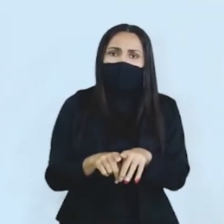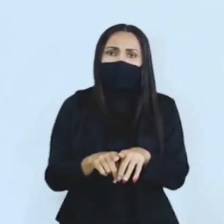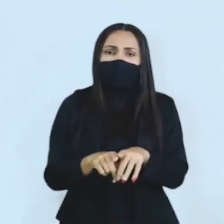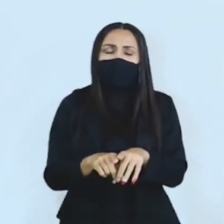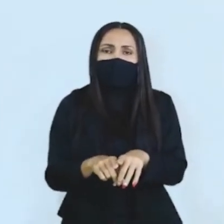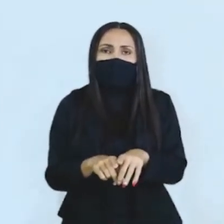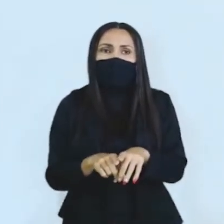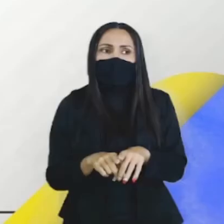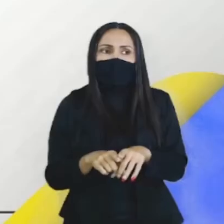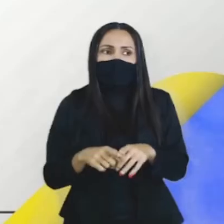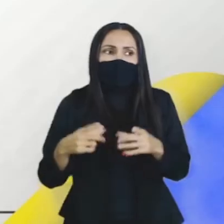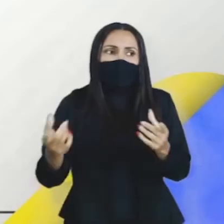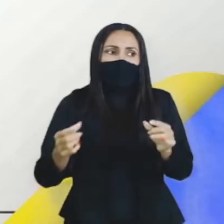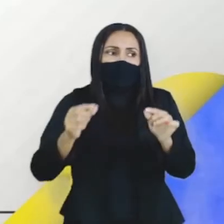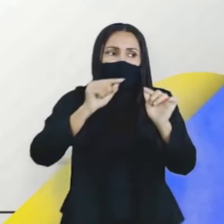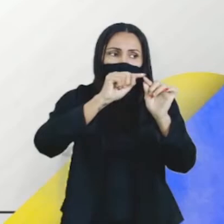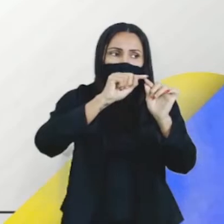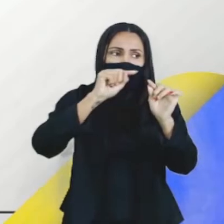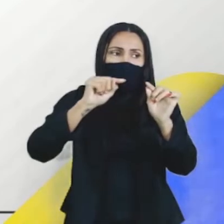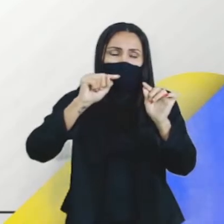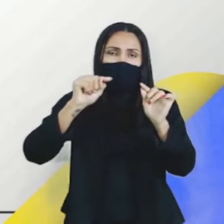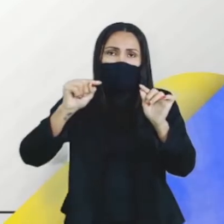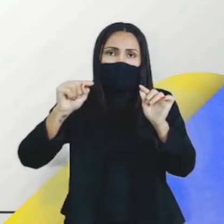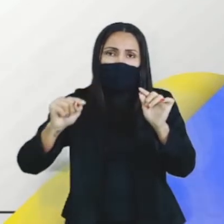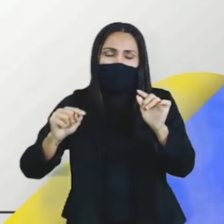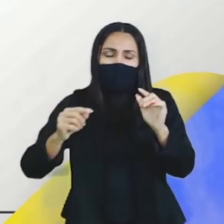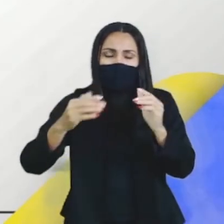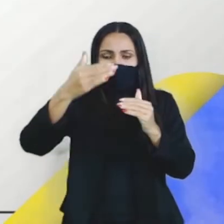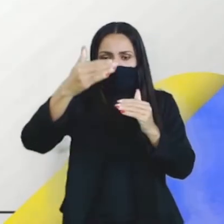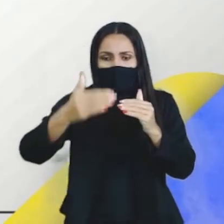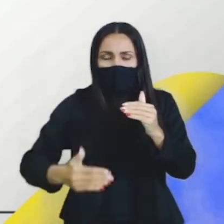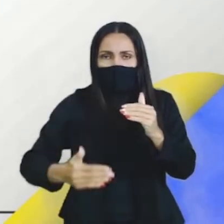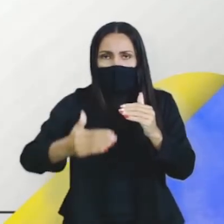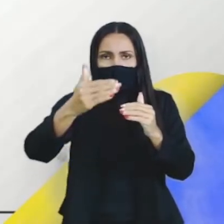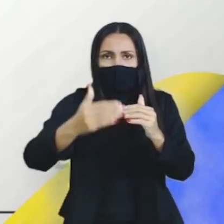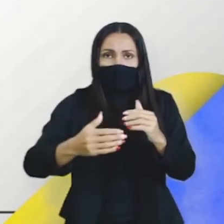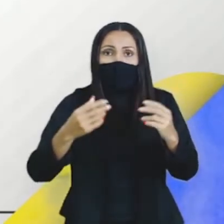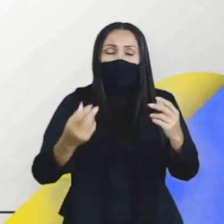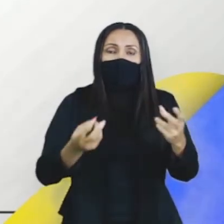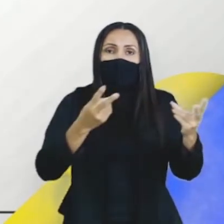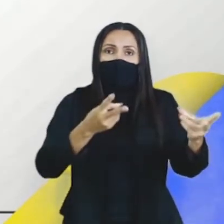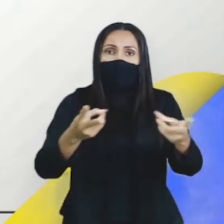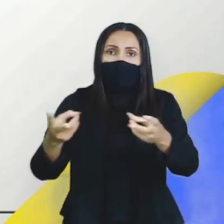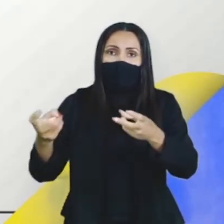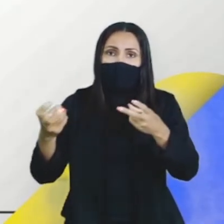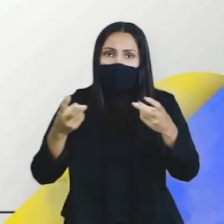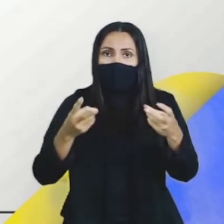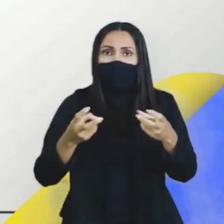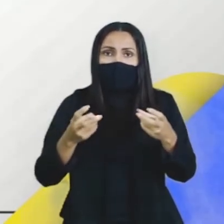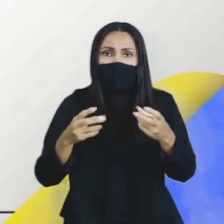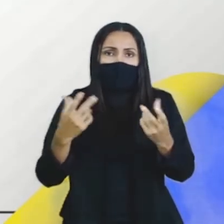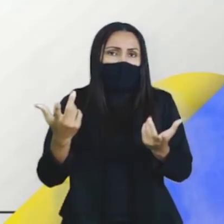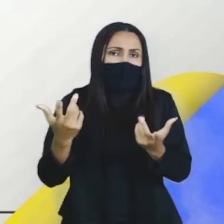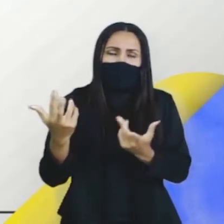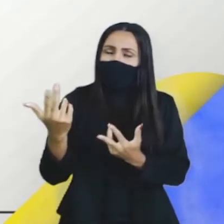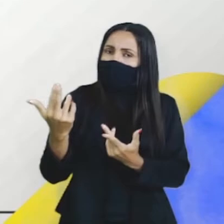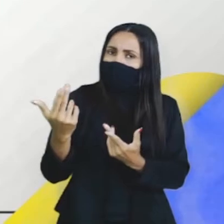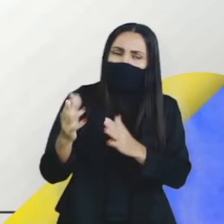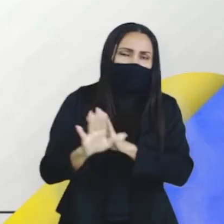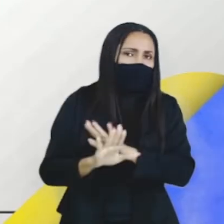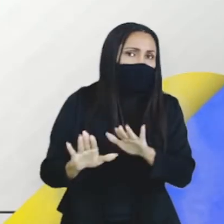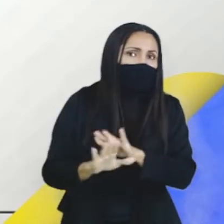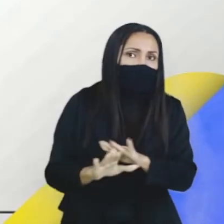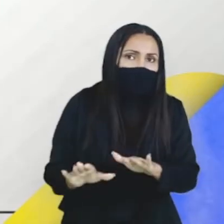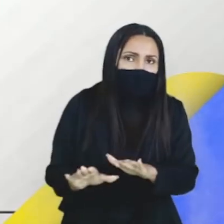na curva que está na vista superior e na lateral direita, você vai perceber que esse raio ele não vai ficar igual. Então a propriedade